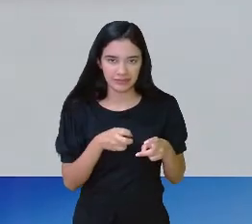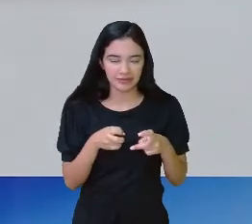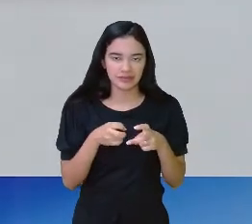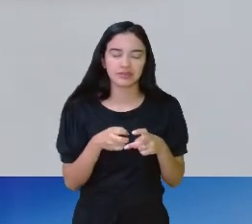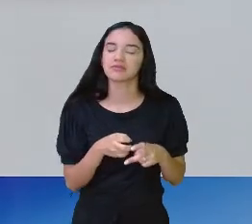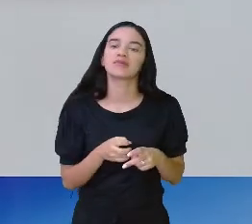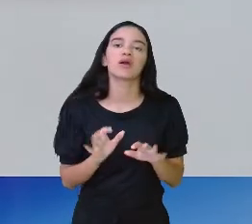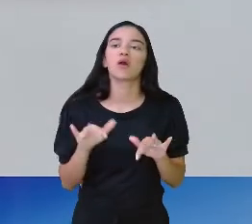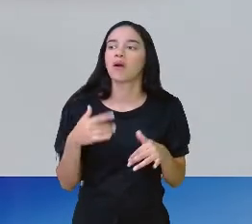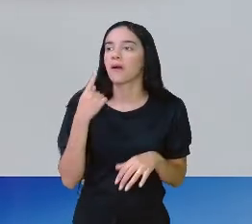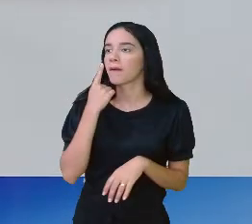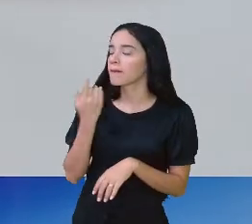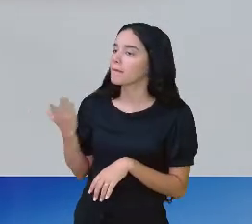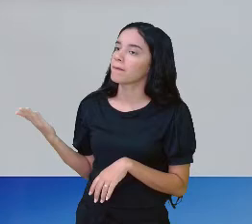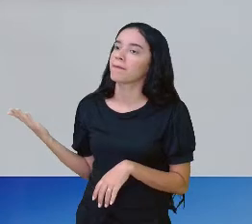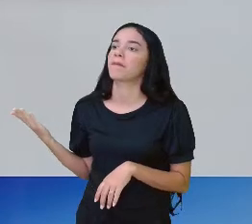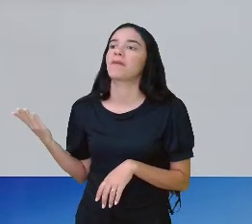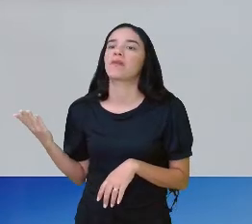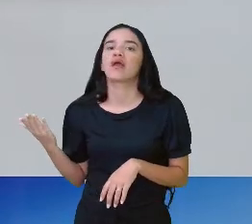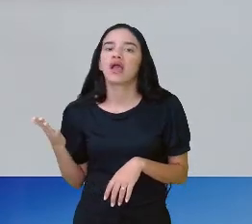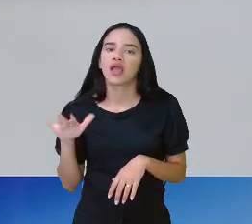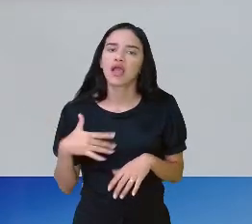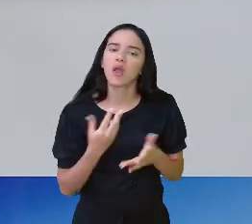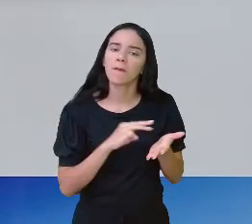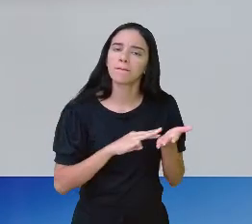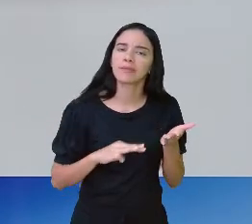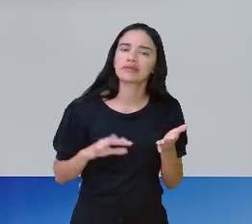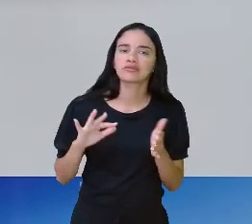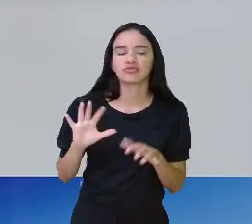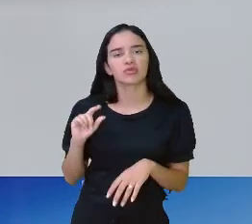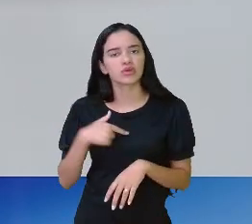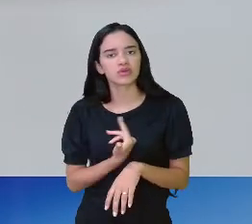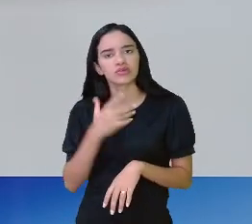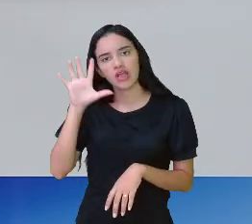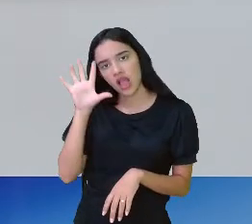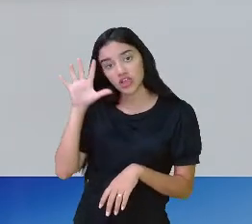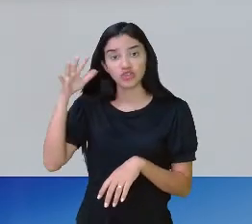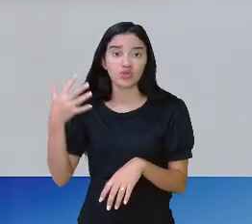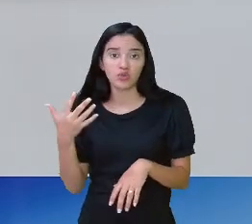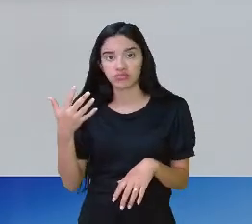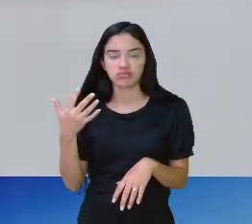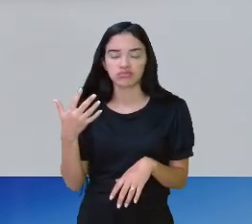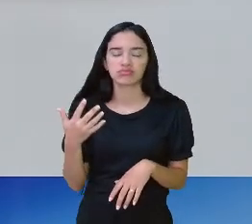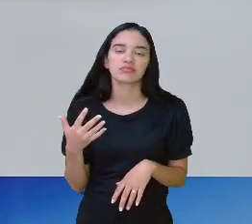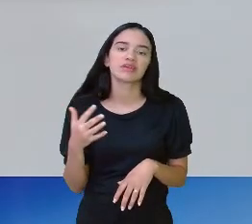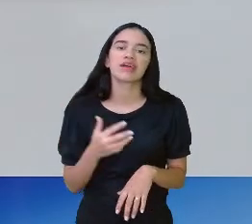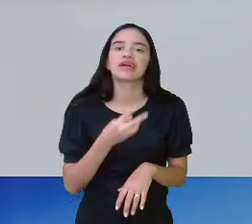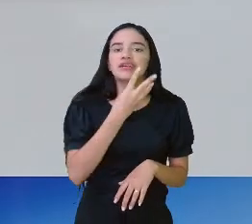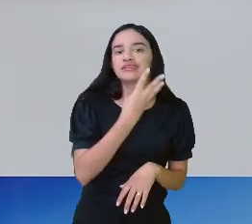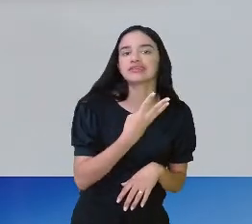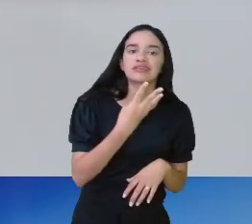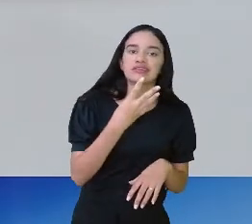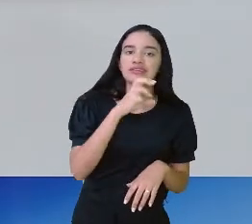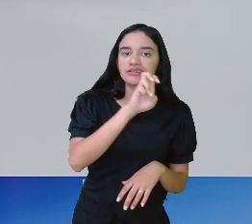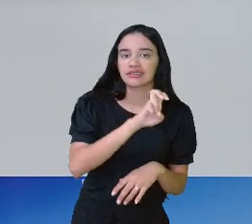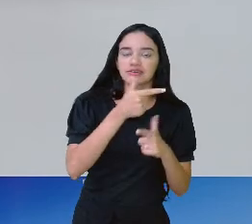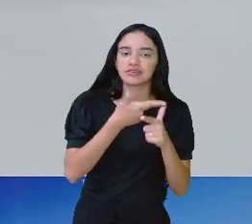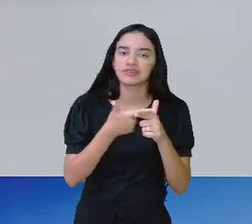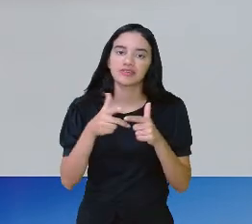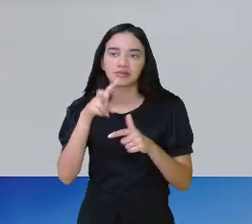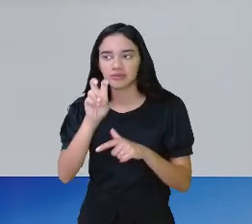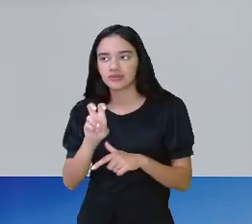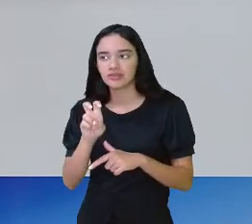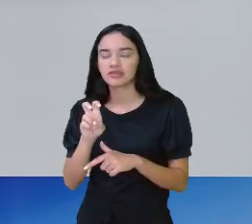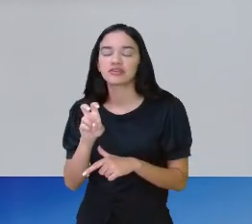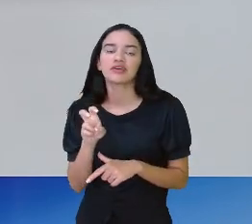operação inversa. Aqui é o método chave, que a gente já resolve normalmente, não é isso? 35 dividido por 5, ó.